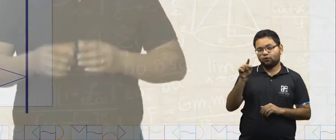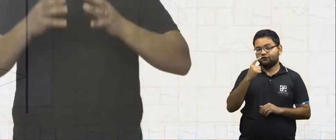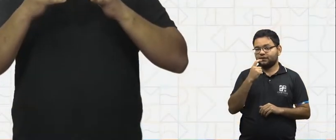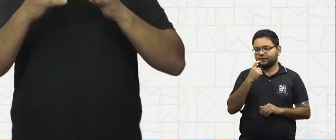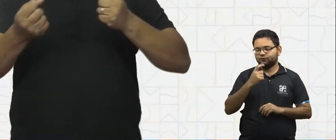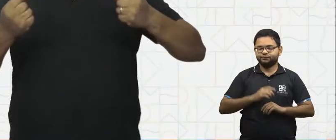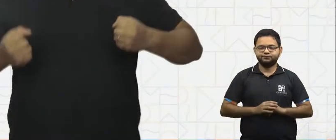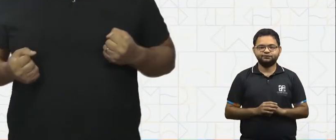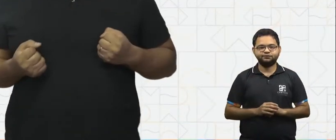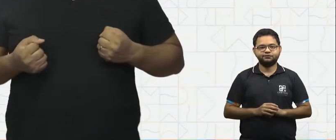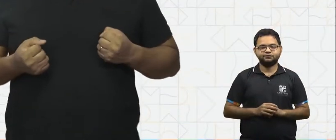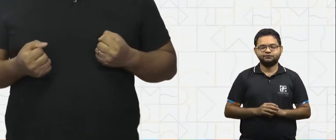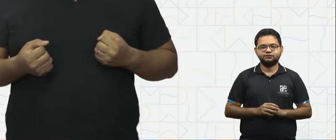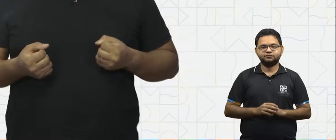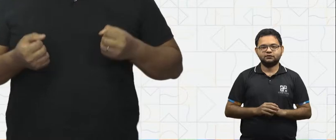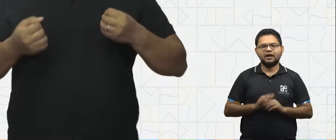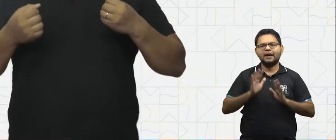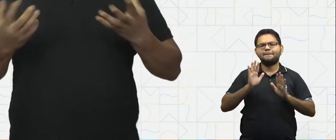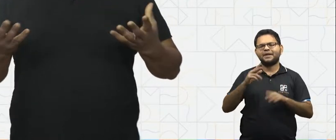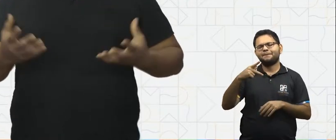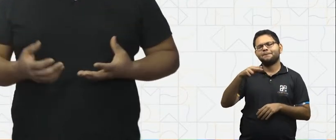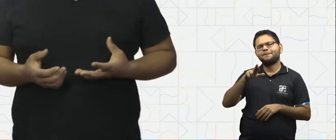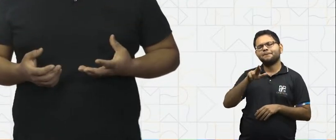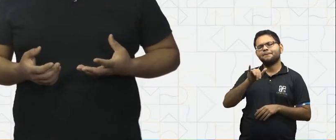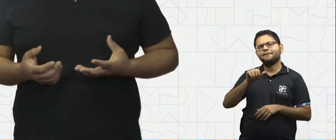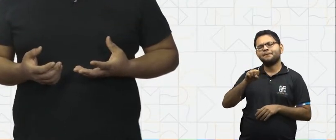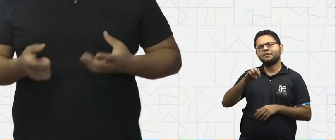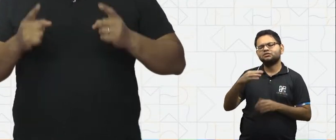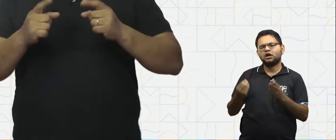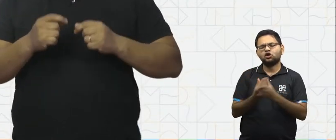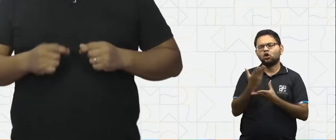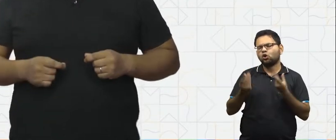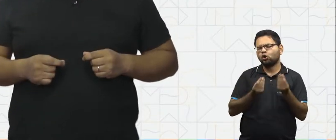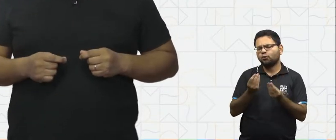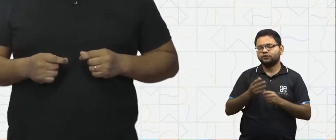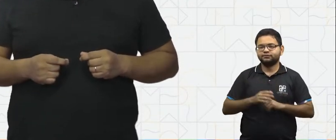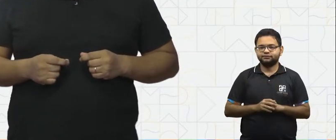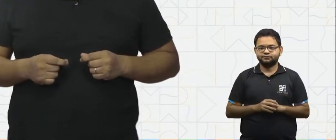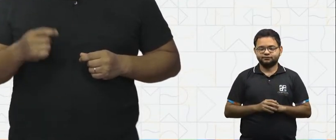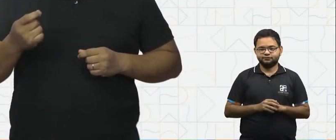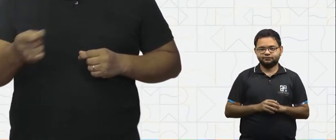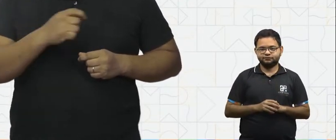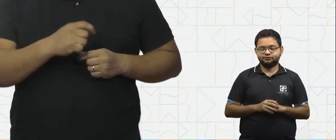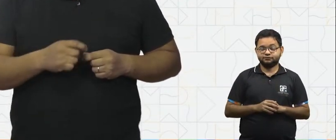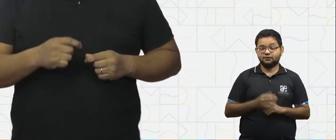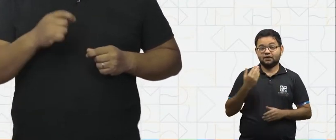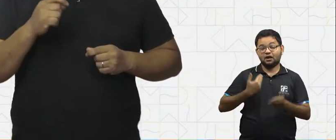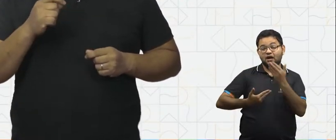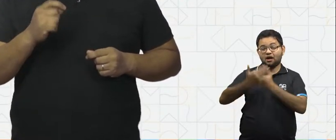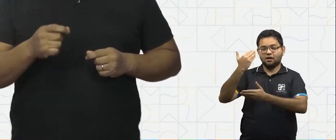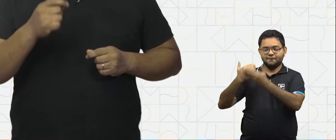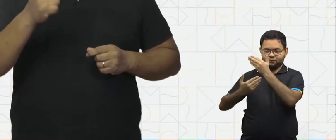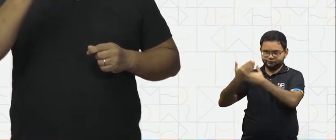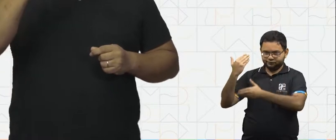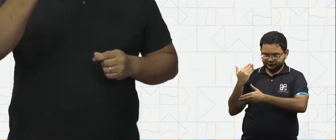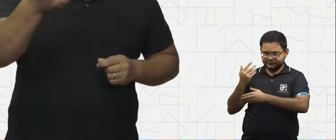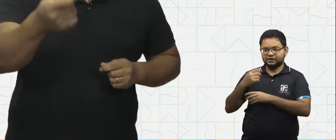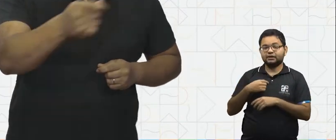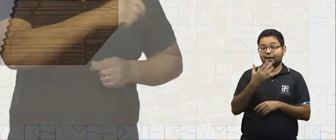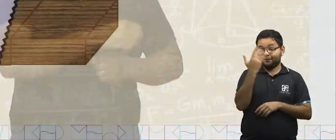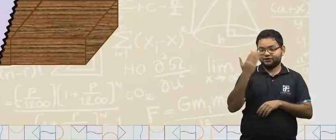infinito. Mas qual a origem da palavra prisma, afinal? Os antigos marceneiros gregos chamavam